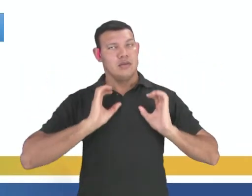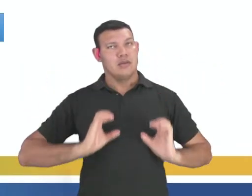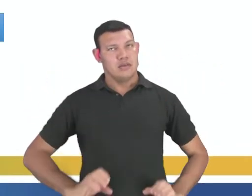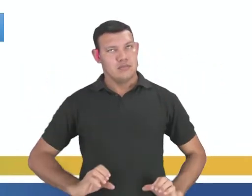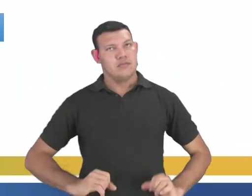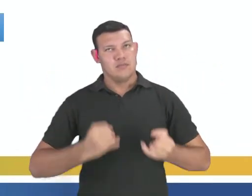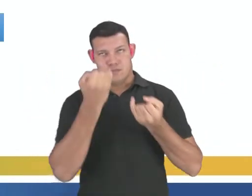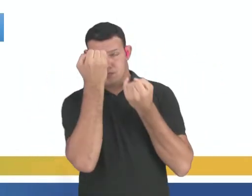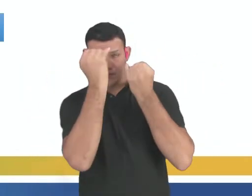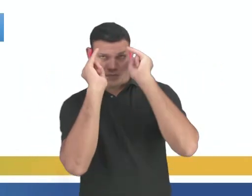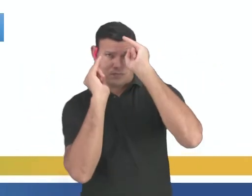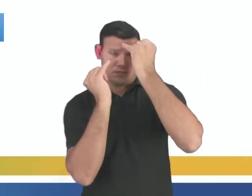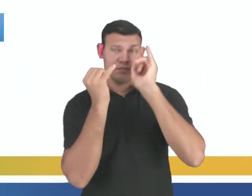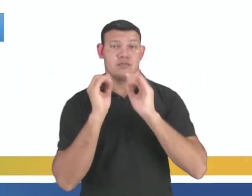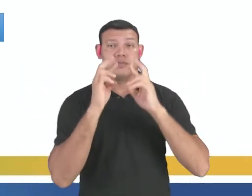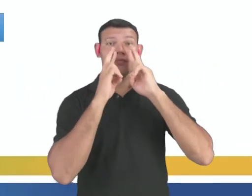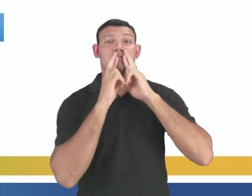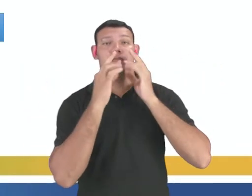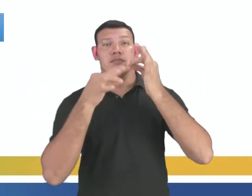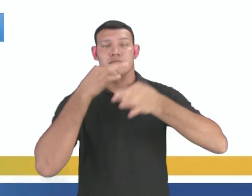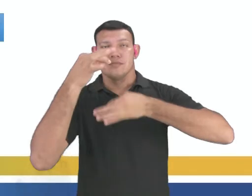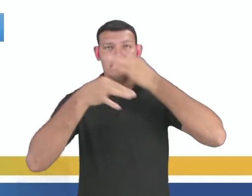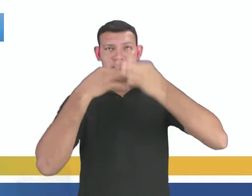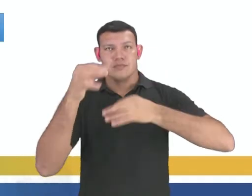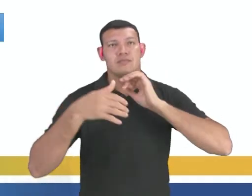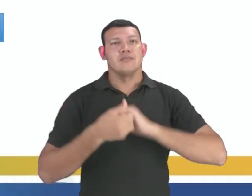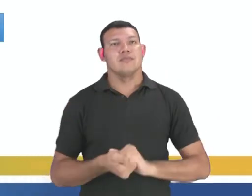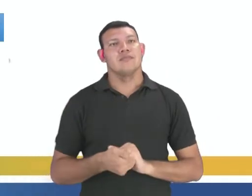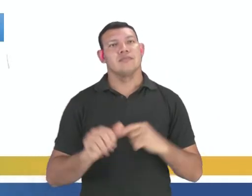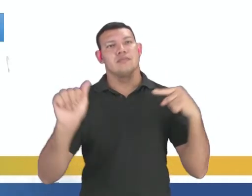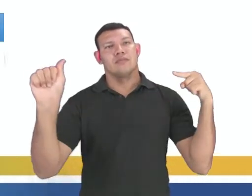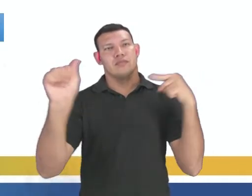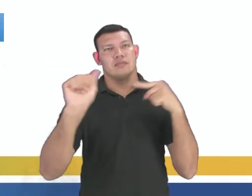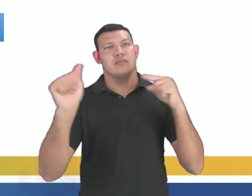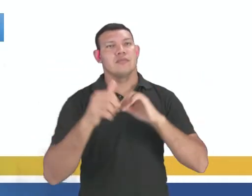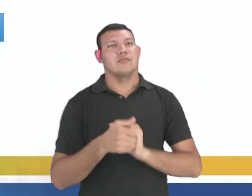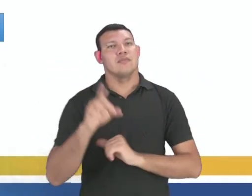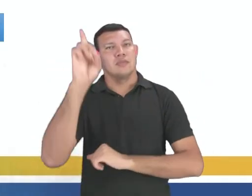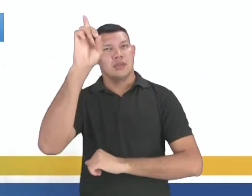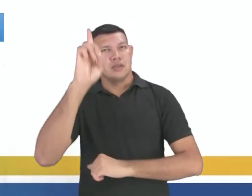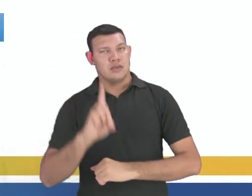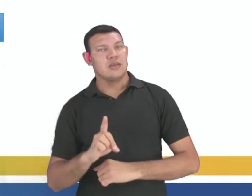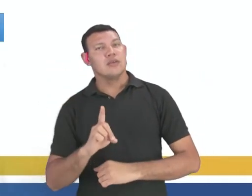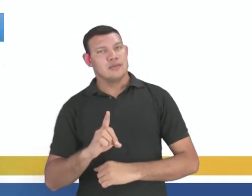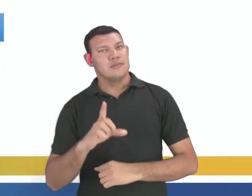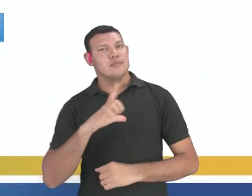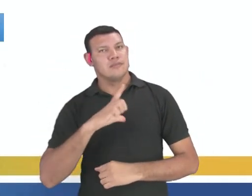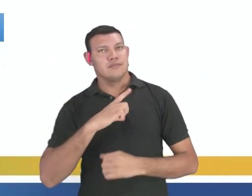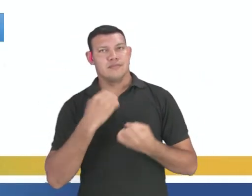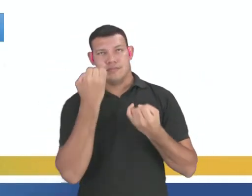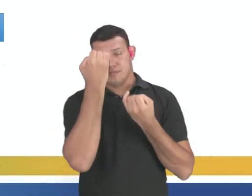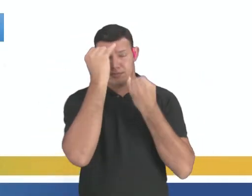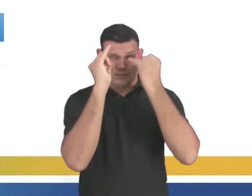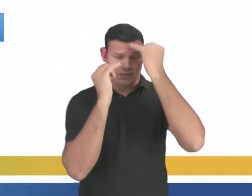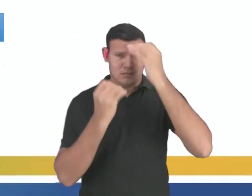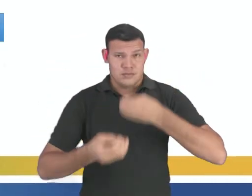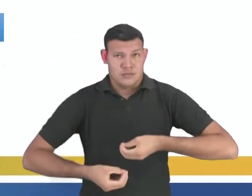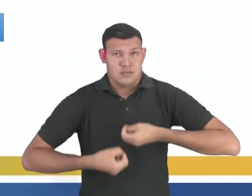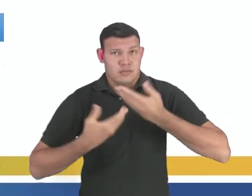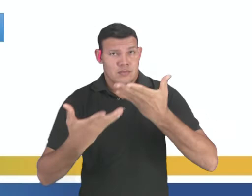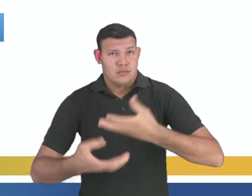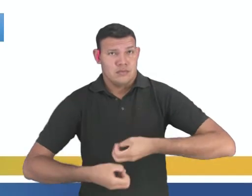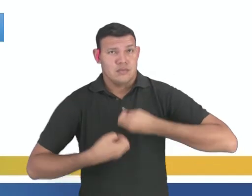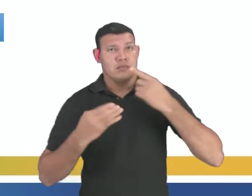ideia ali de uma opinião? Vamos lá. Letra A. É o direito de ter uma ideia e poder expressá-la. Letra